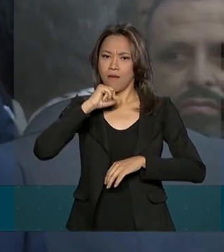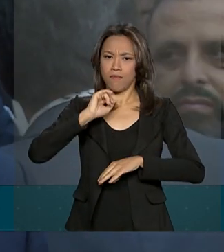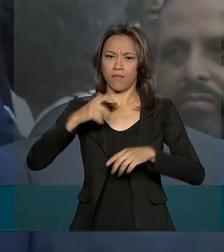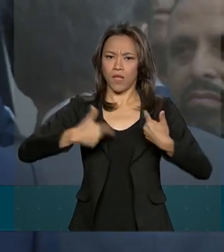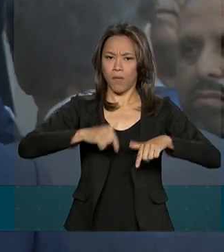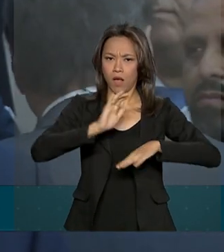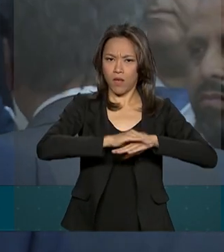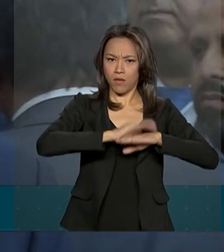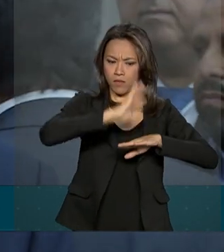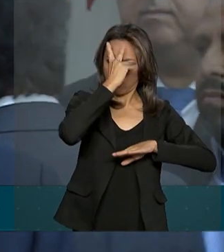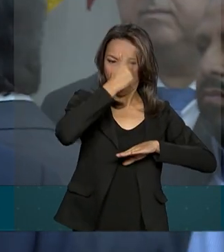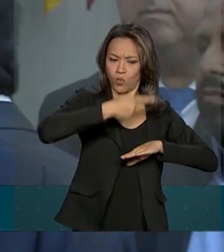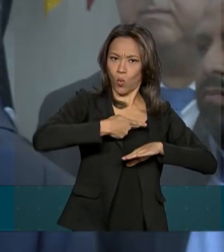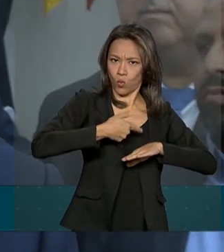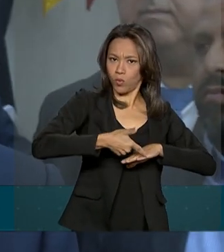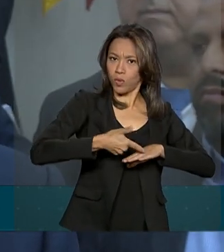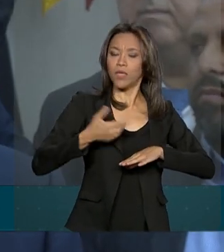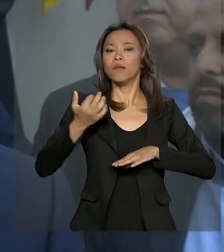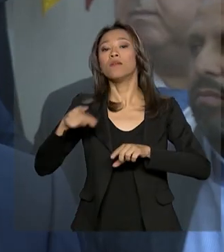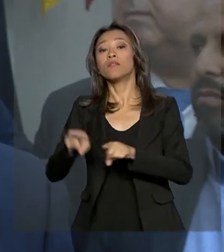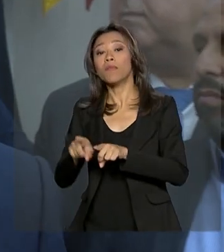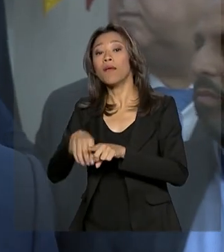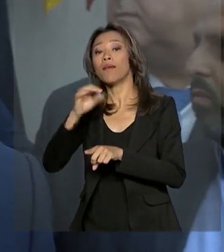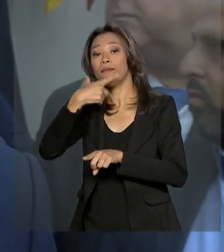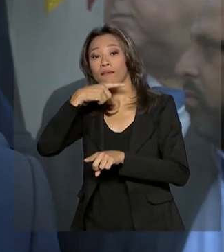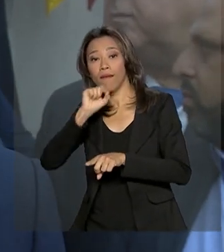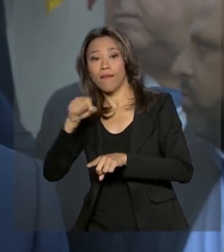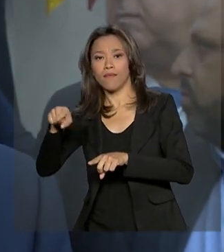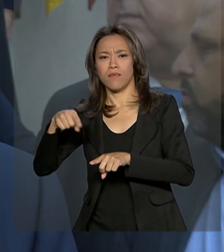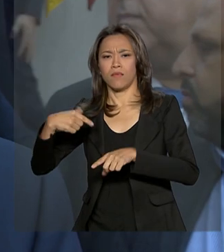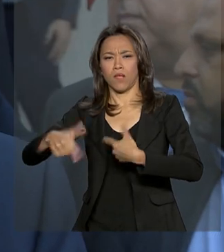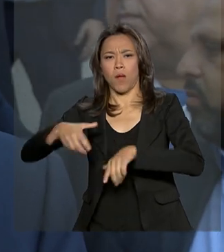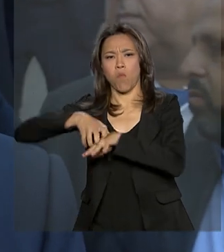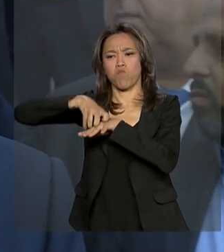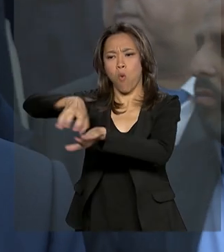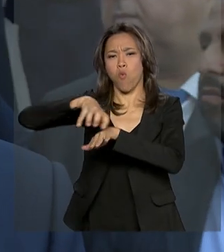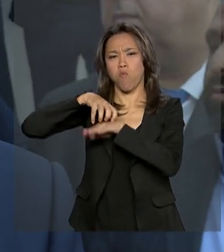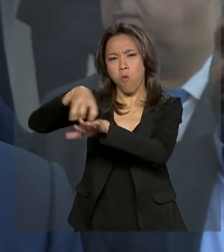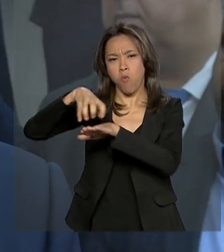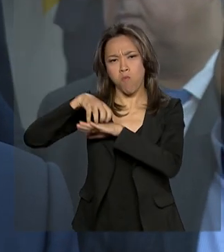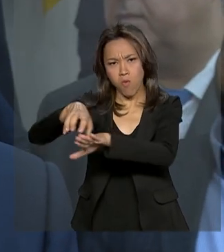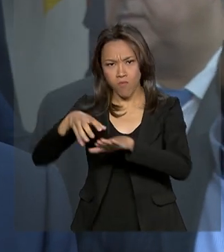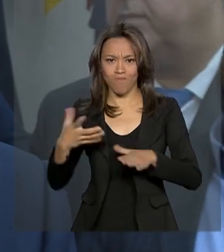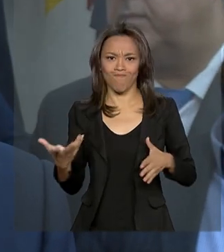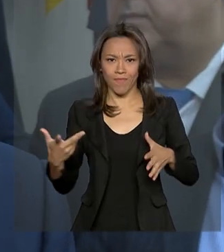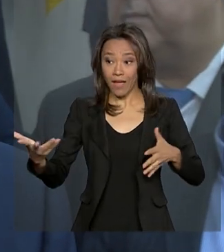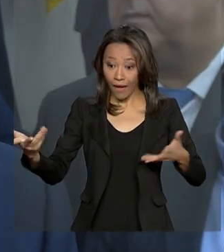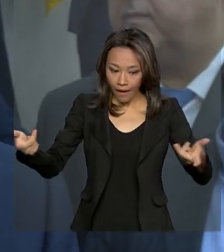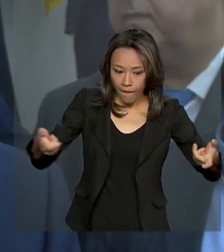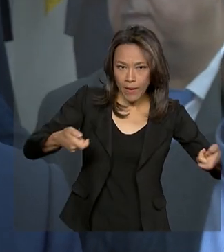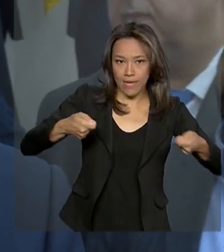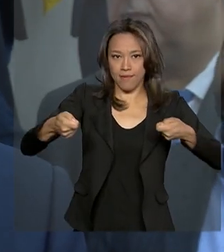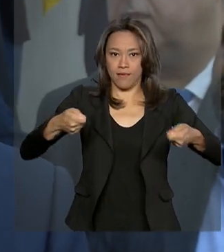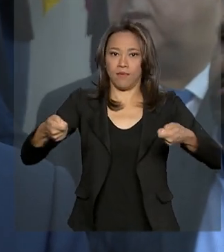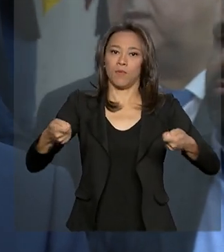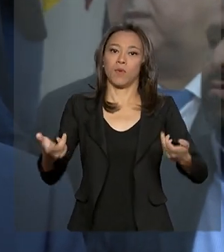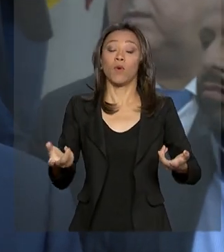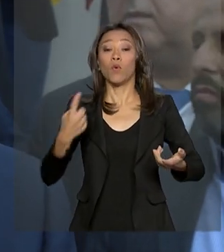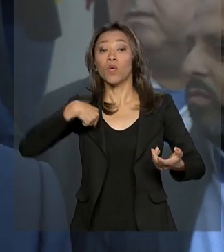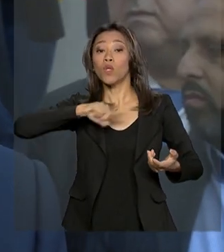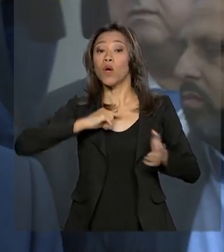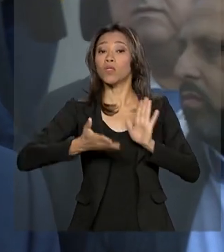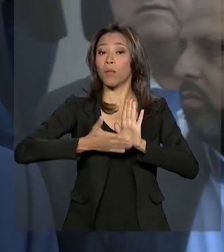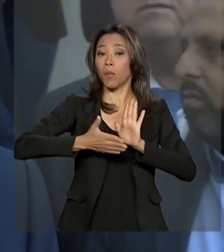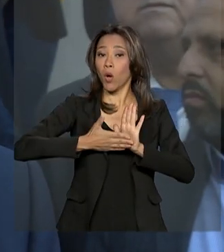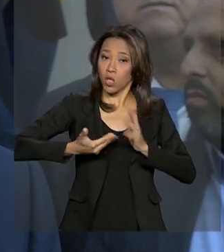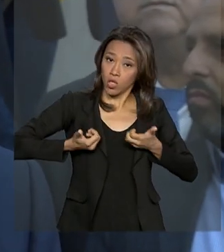e quem transporta de maneira em grande escala. Então o que nós estamos proporcionando aos caminhoneiros nesse